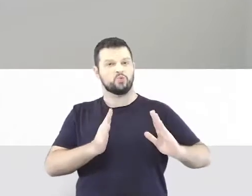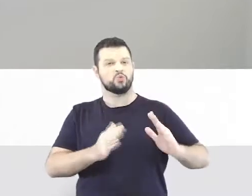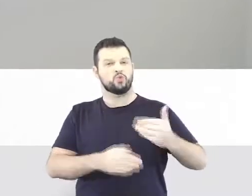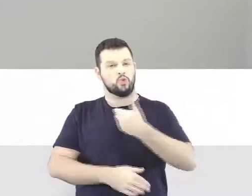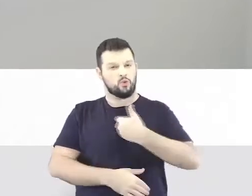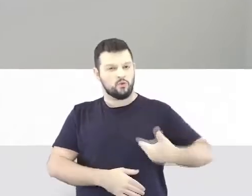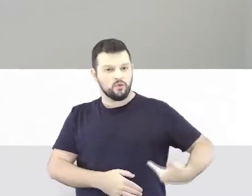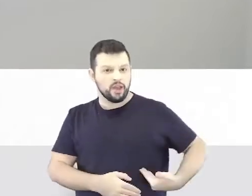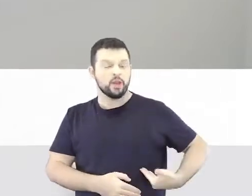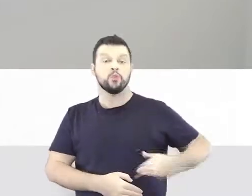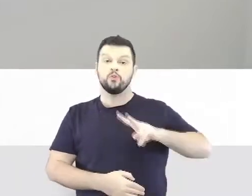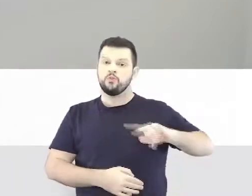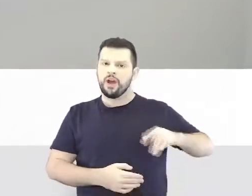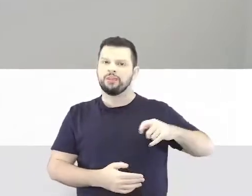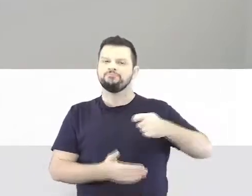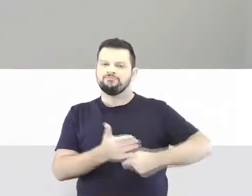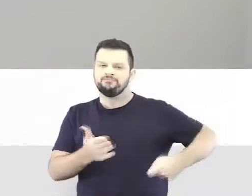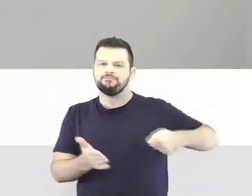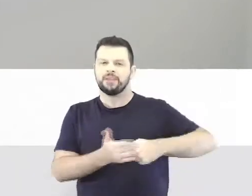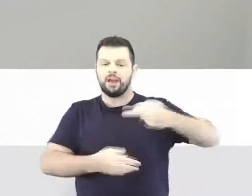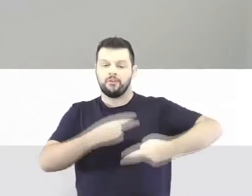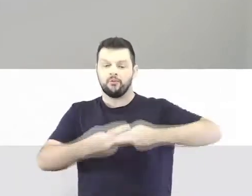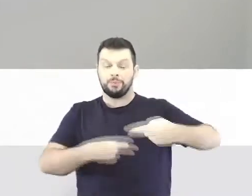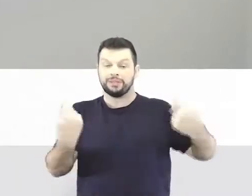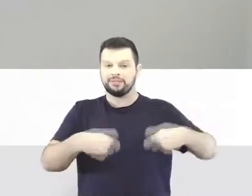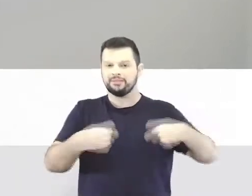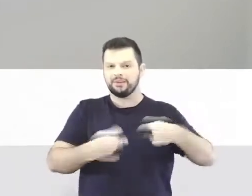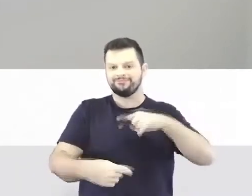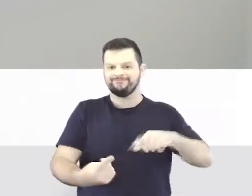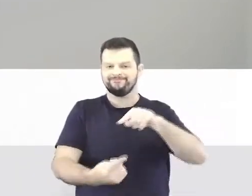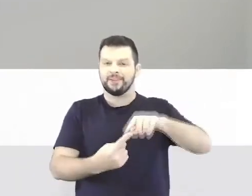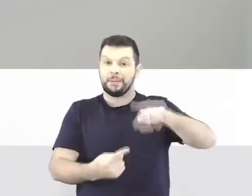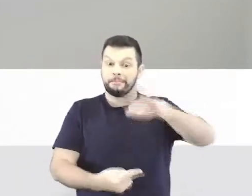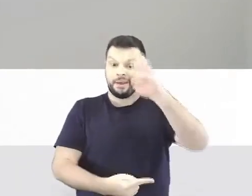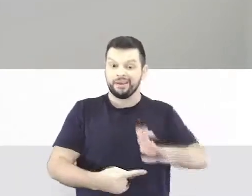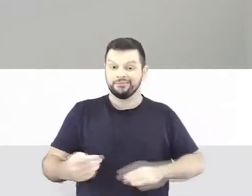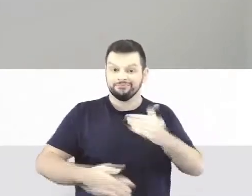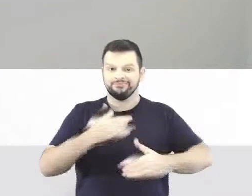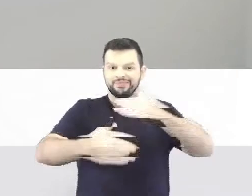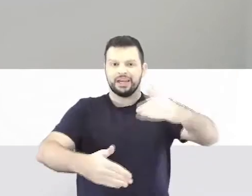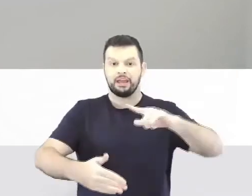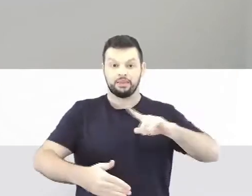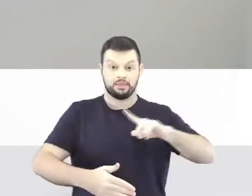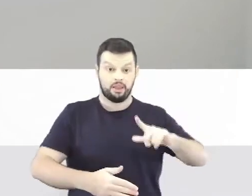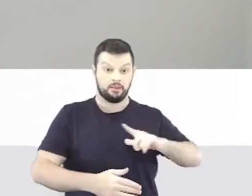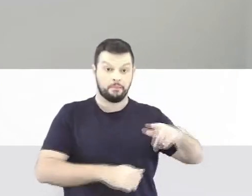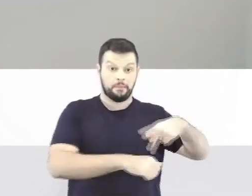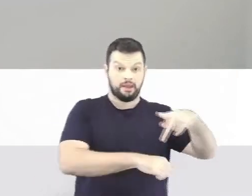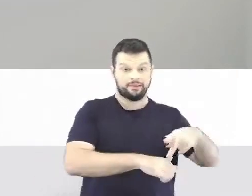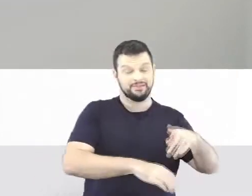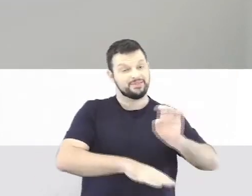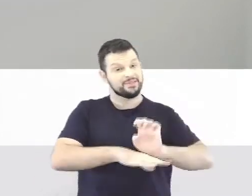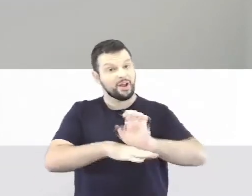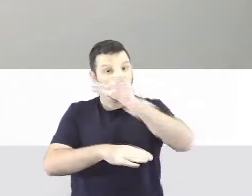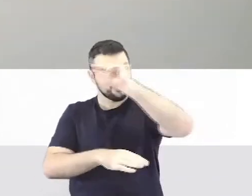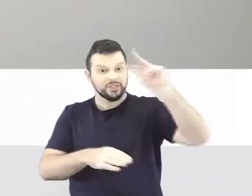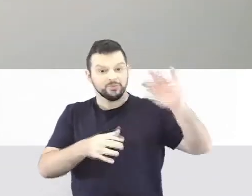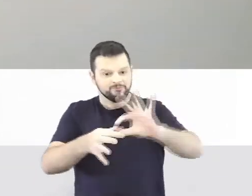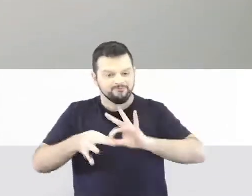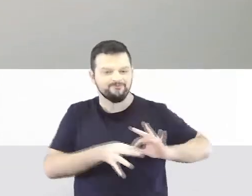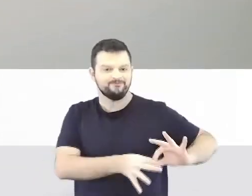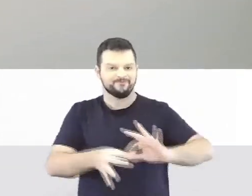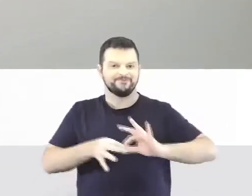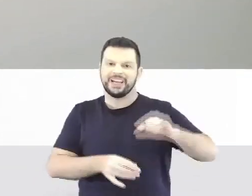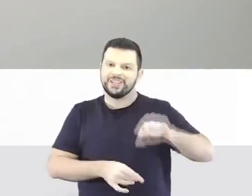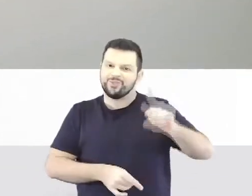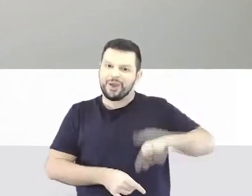pelas reformas necessárias para que o país se desenvolva, integrando União, Estados e municípios. Essa é